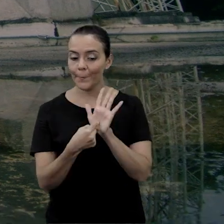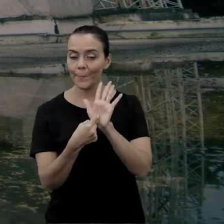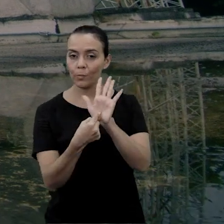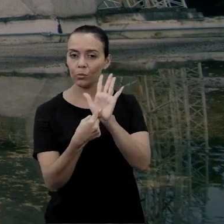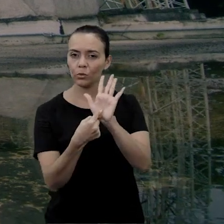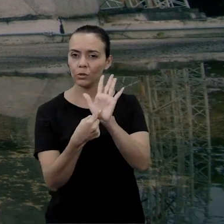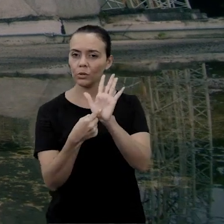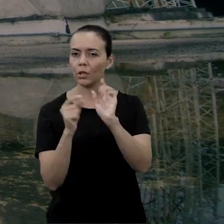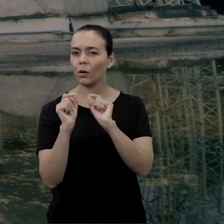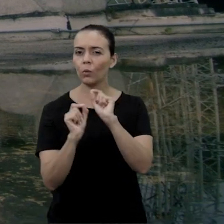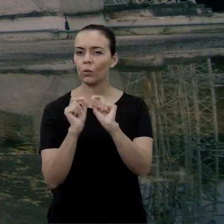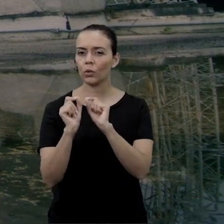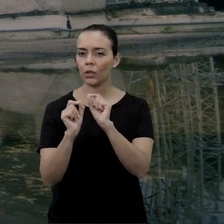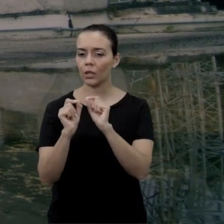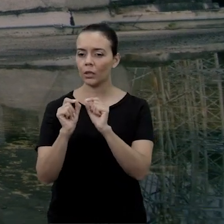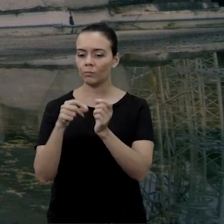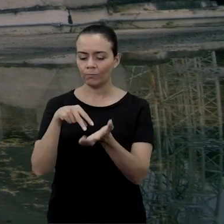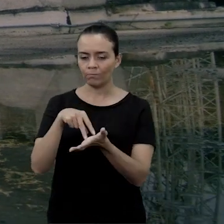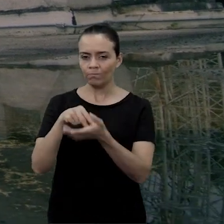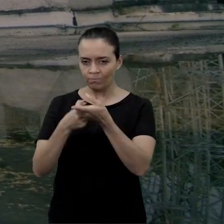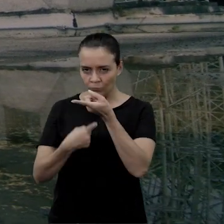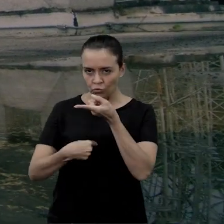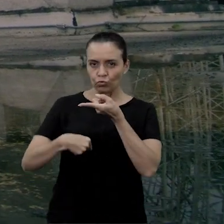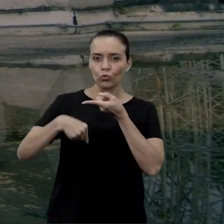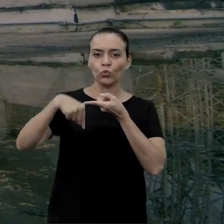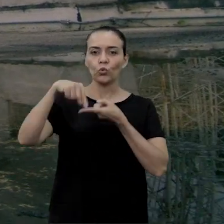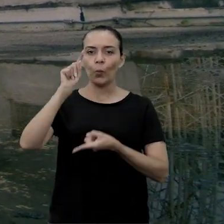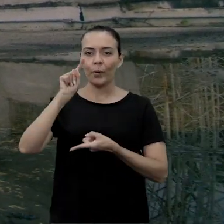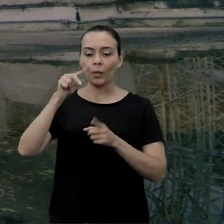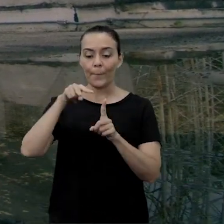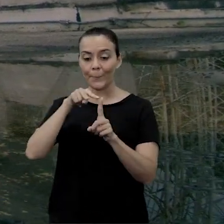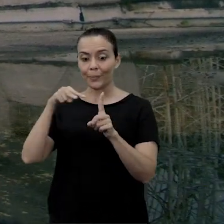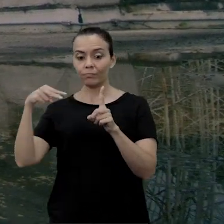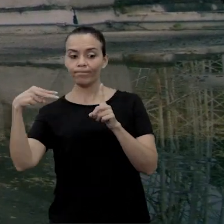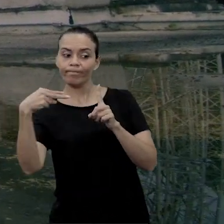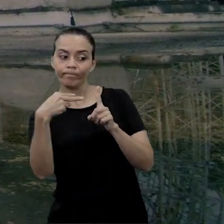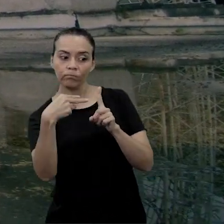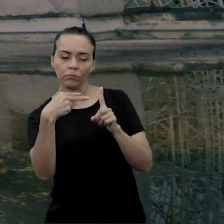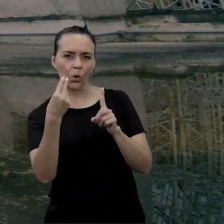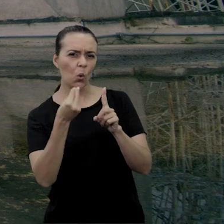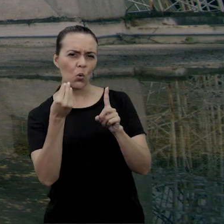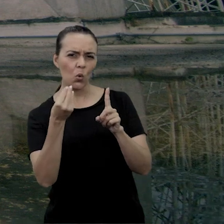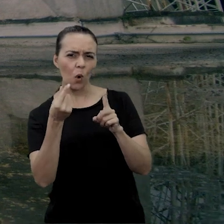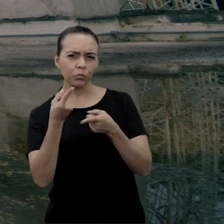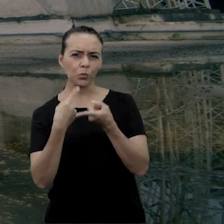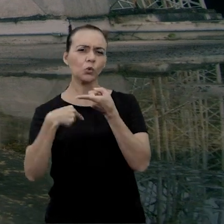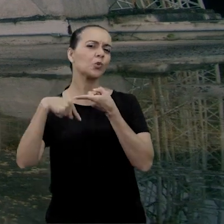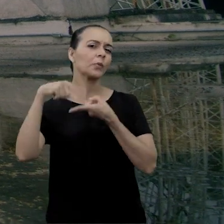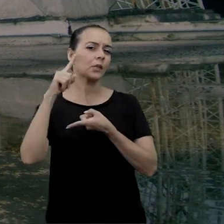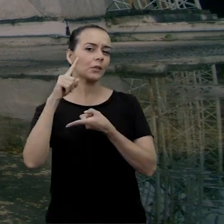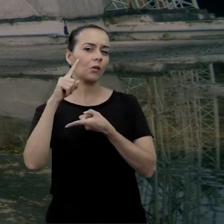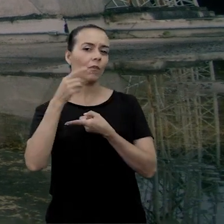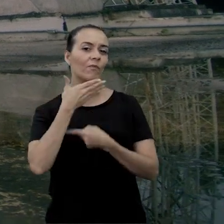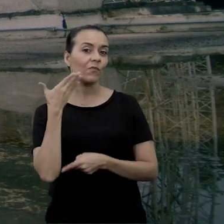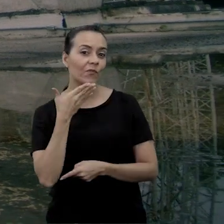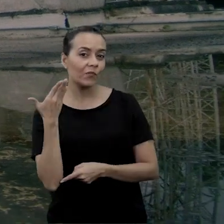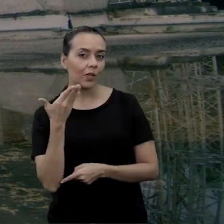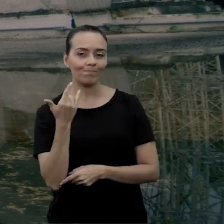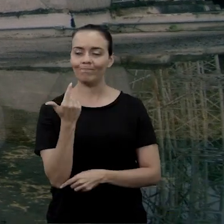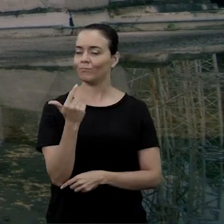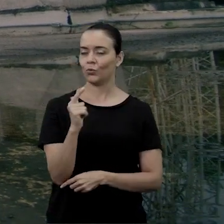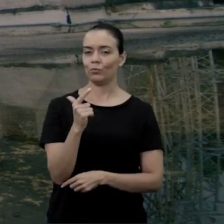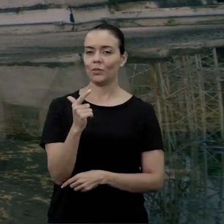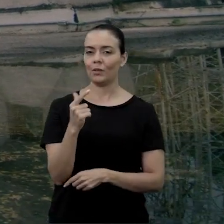uma superação dessa perspectiva. Mas essa superação não é uma superação fácil. É uma superação que depende de uma